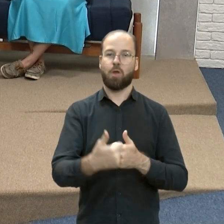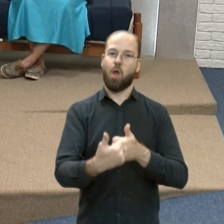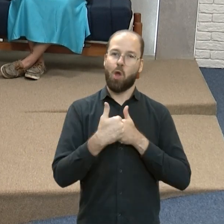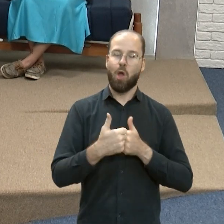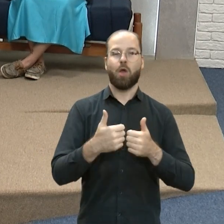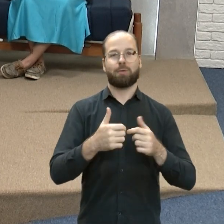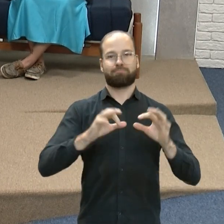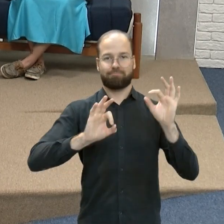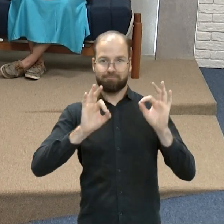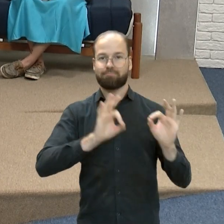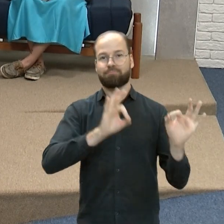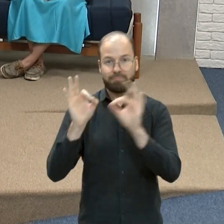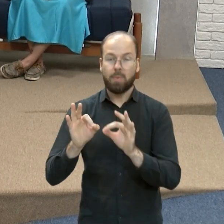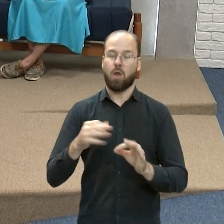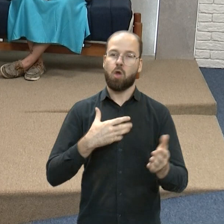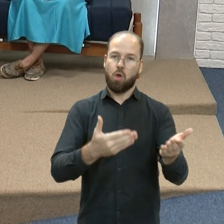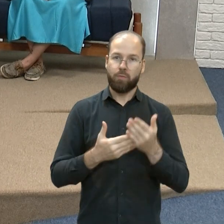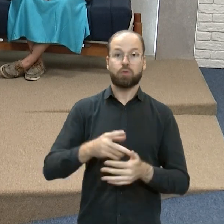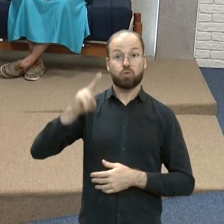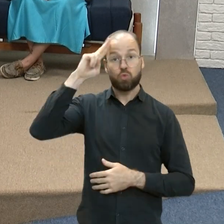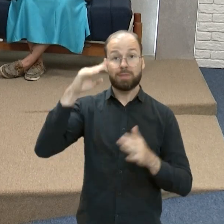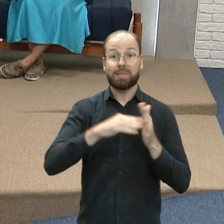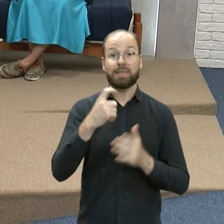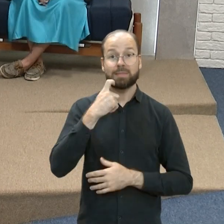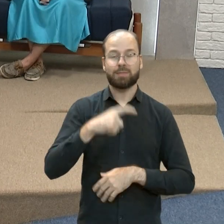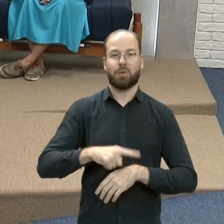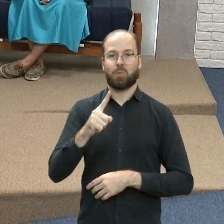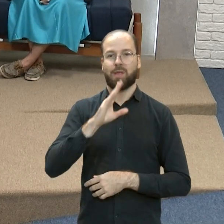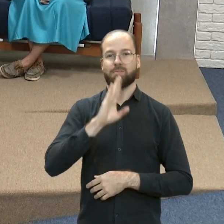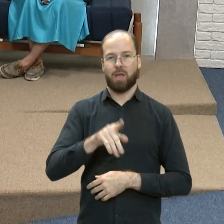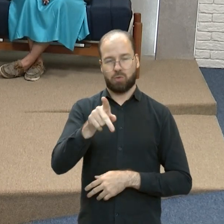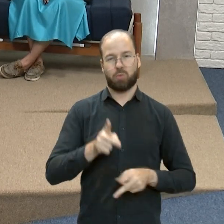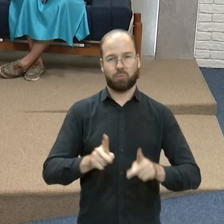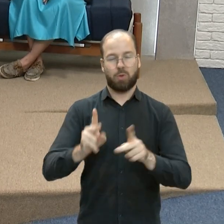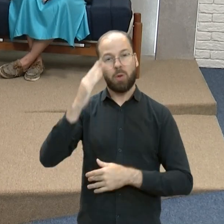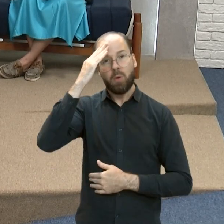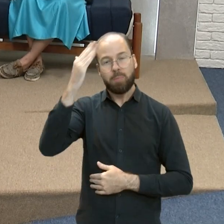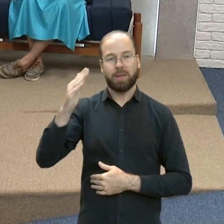UFG de segunda a sexta, 1h da tarde. Muito obrigada e até o próximo programa.